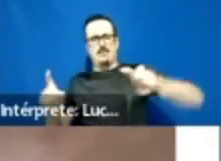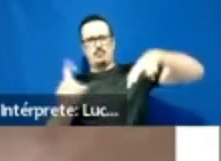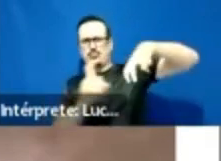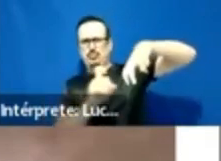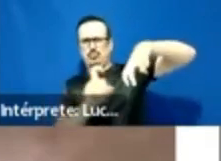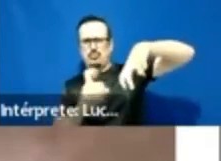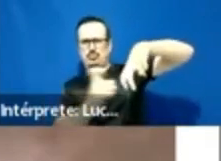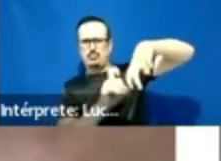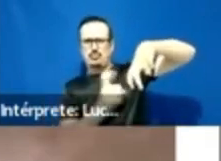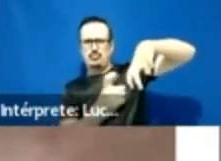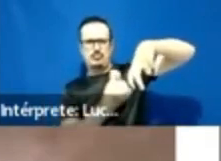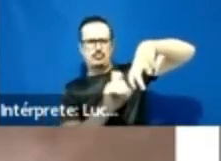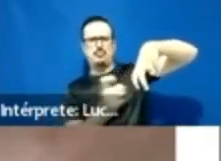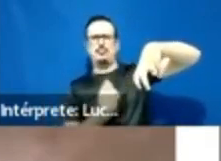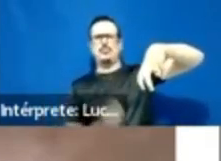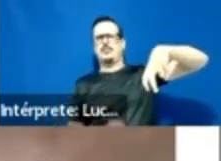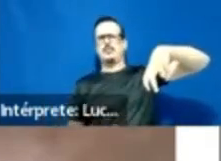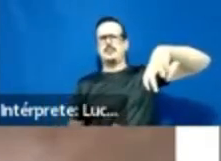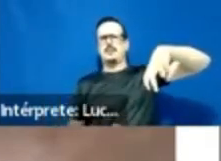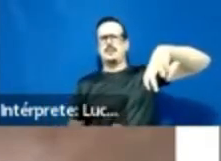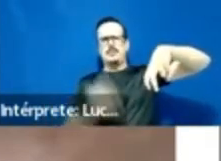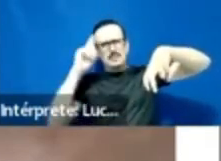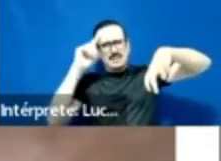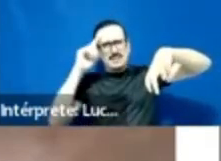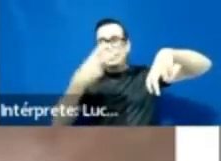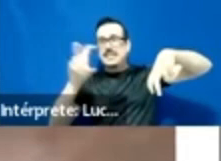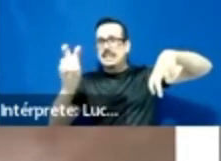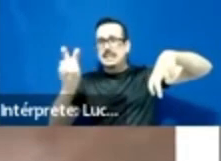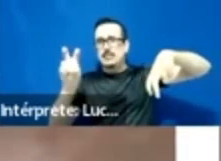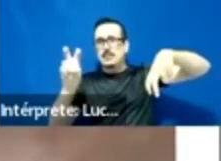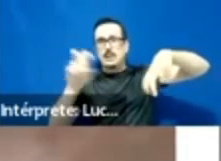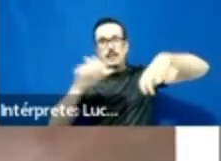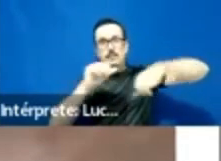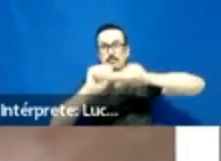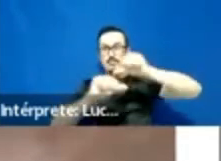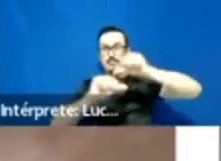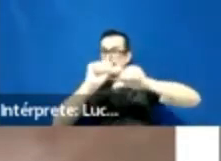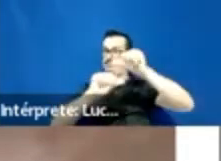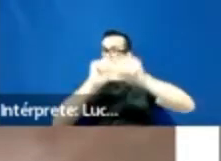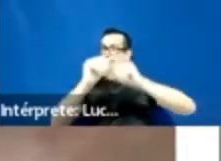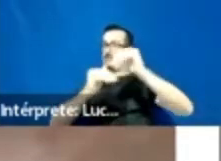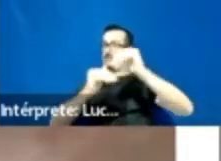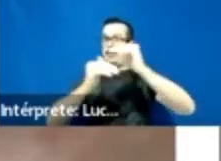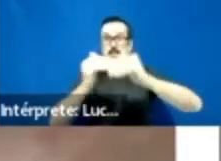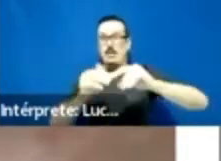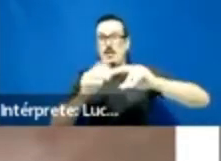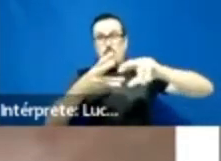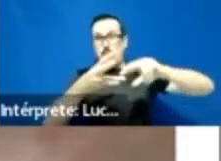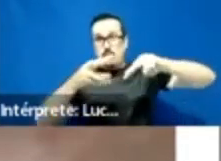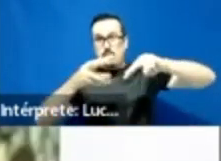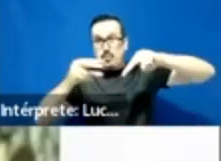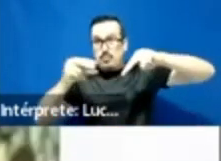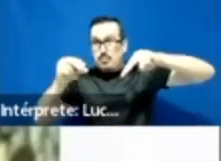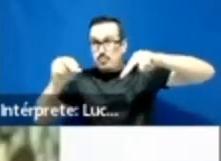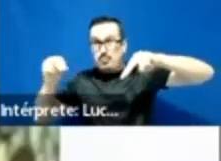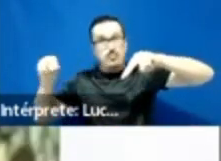8 anos, 25 dias. A melhora é impressionante, você não acha? Aqui nós também temos o